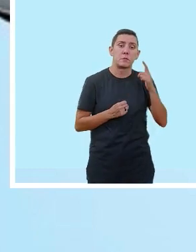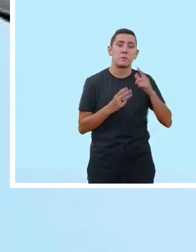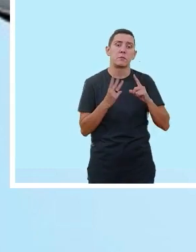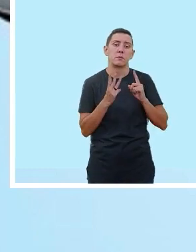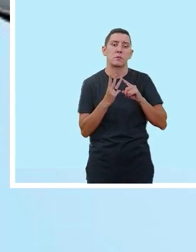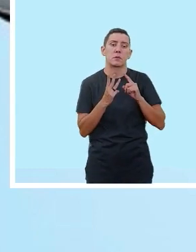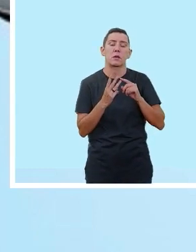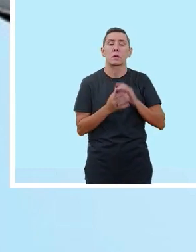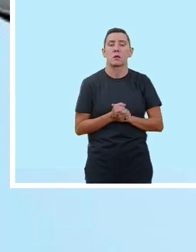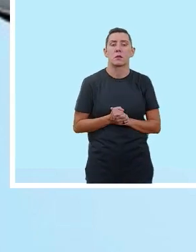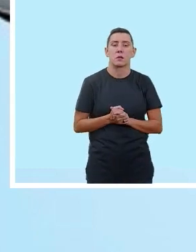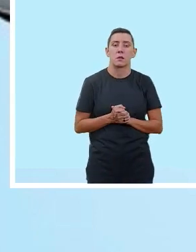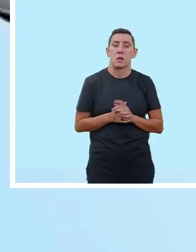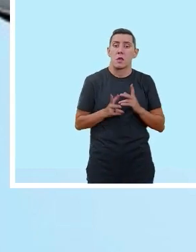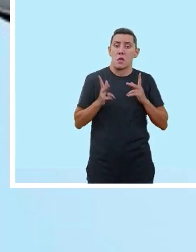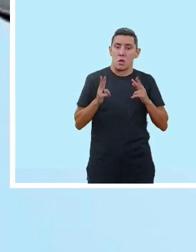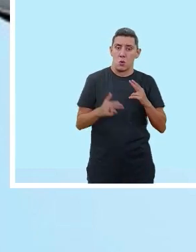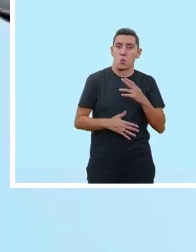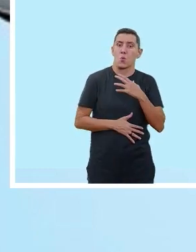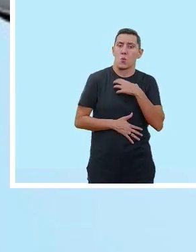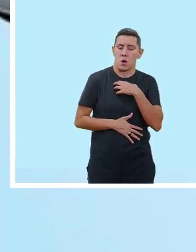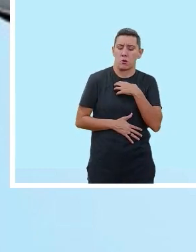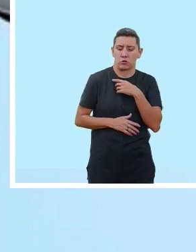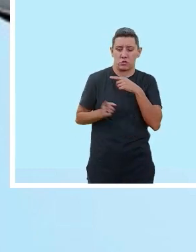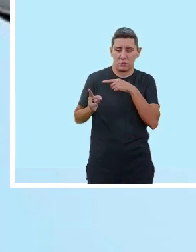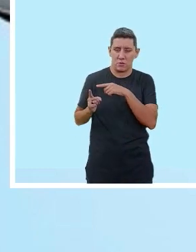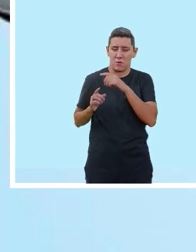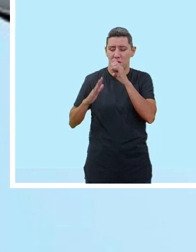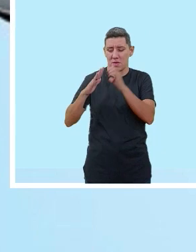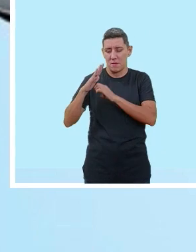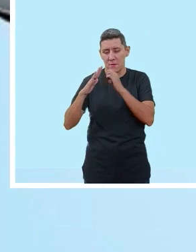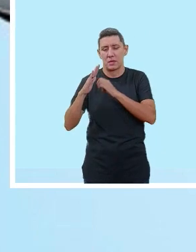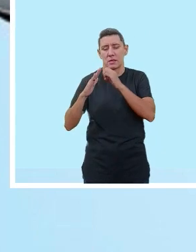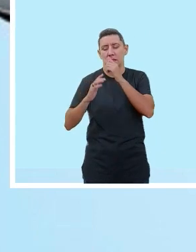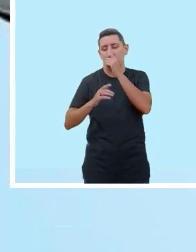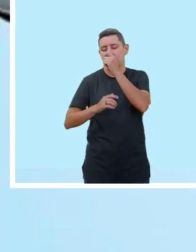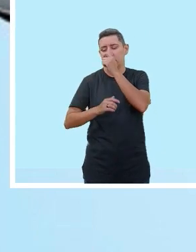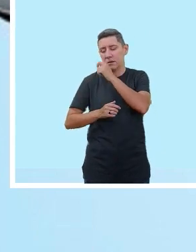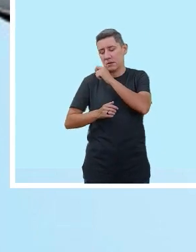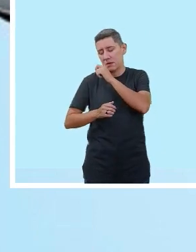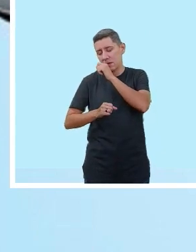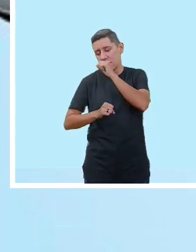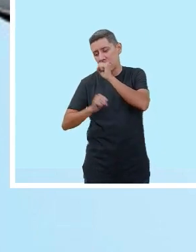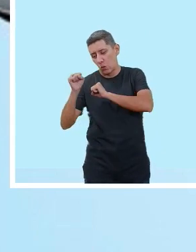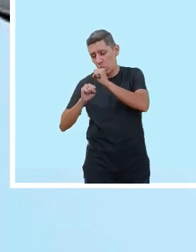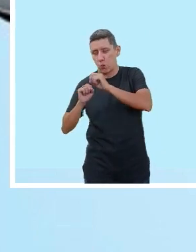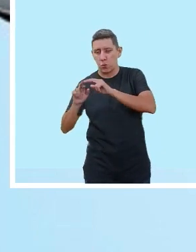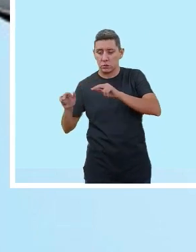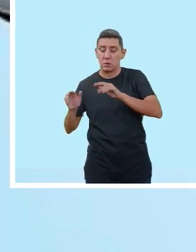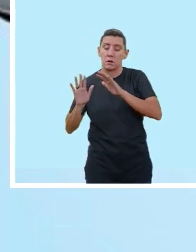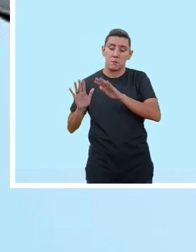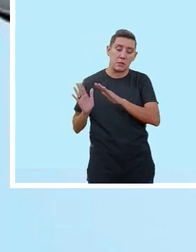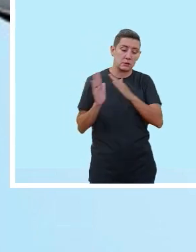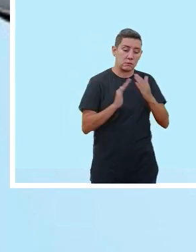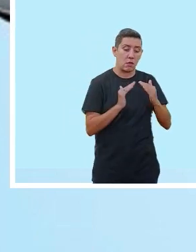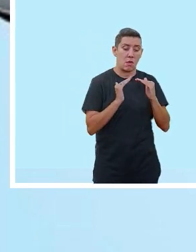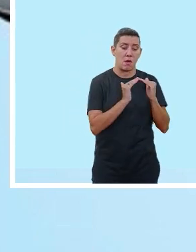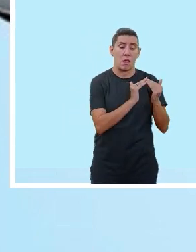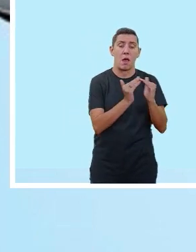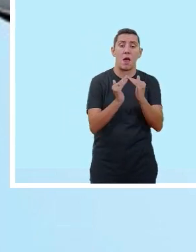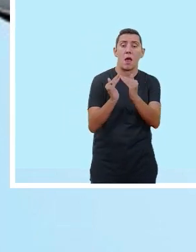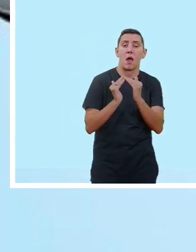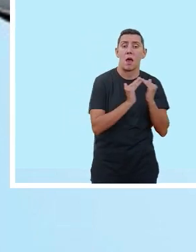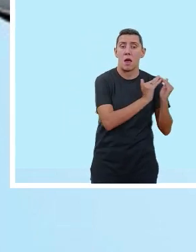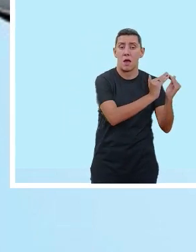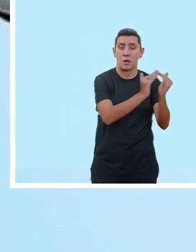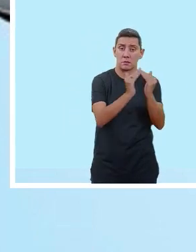que é o mesmo conceito, né, da aplicação comercial, mas na aplicação residencial, né?